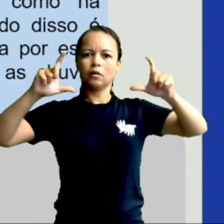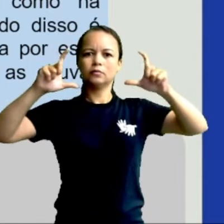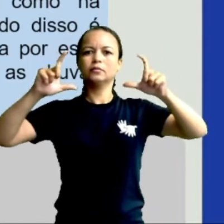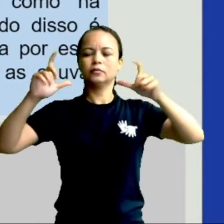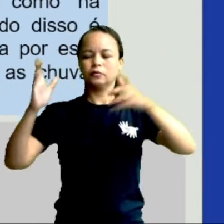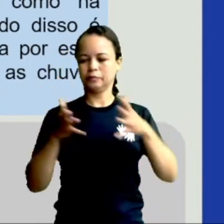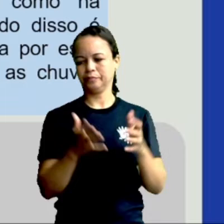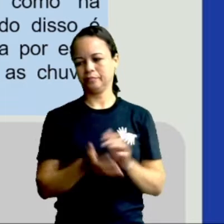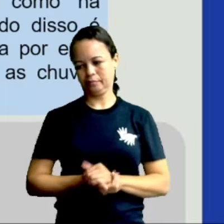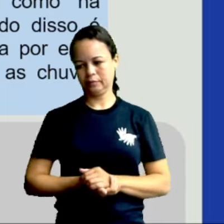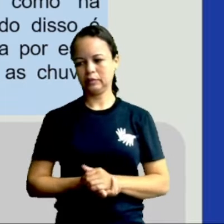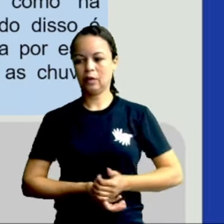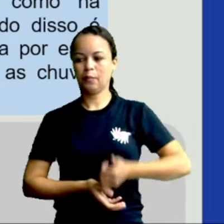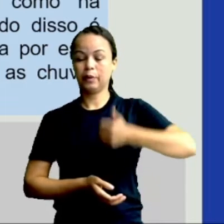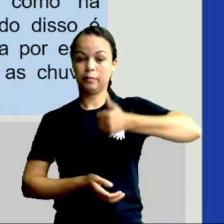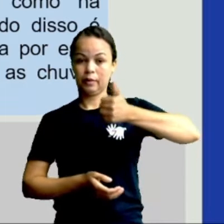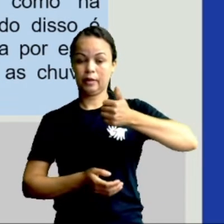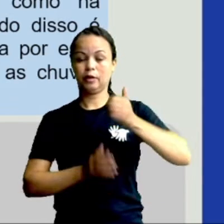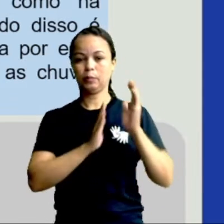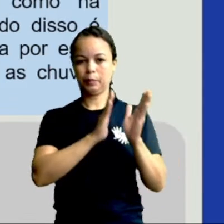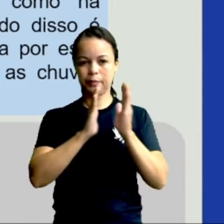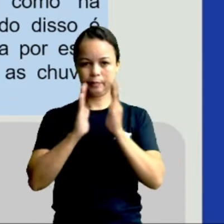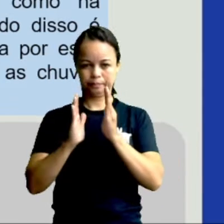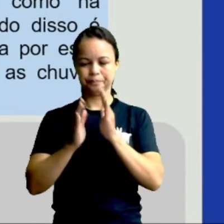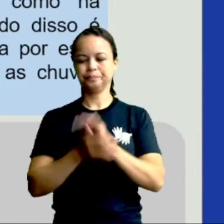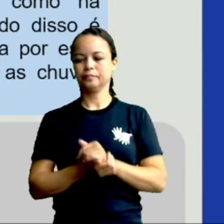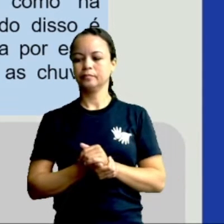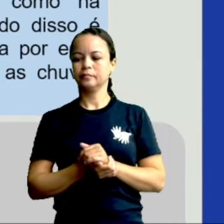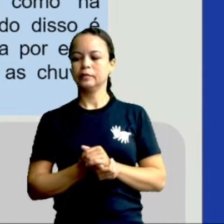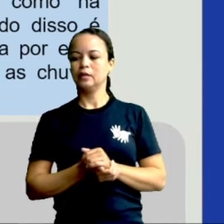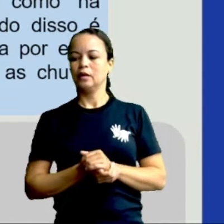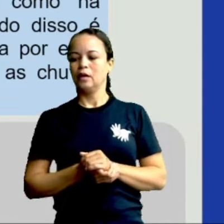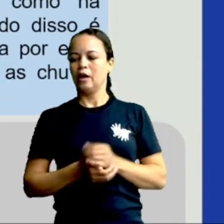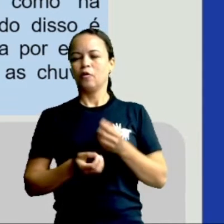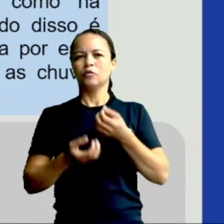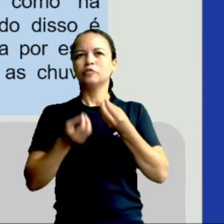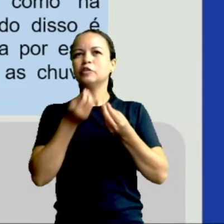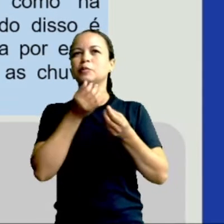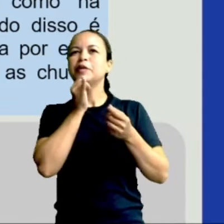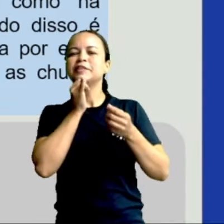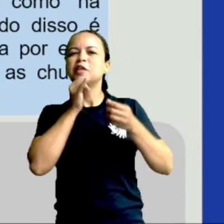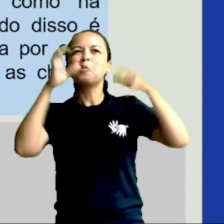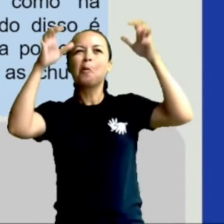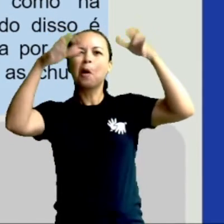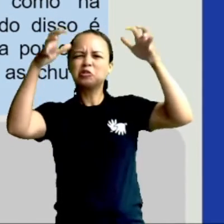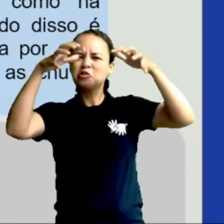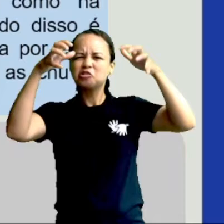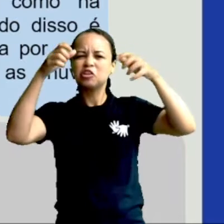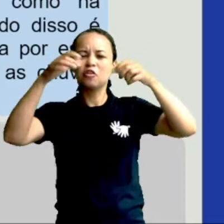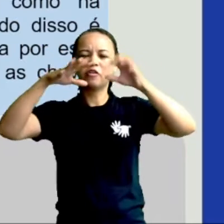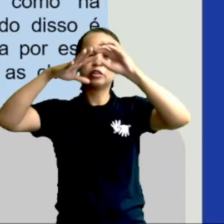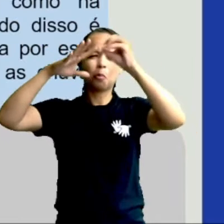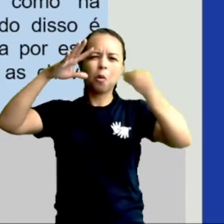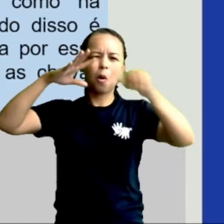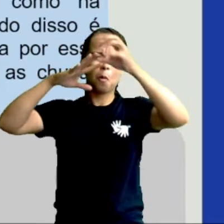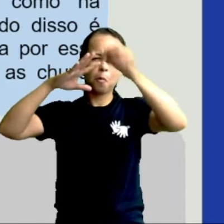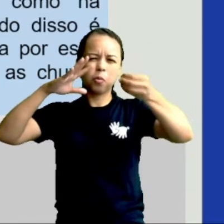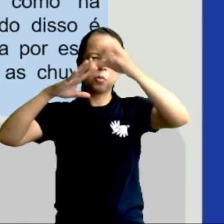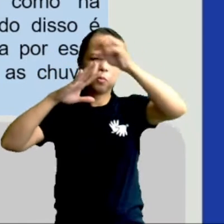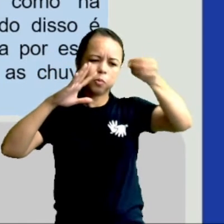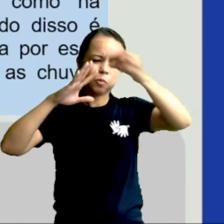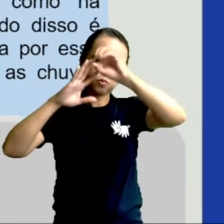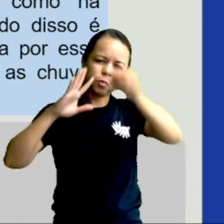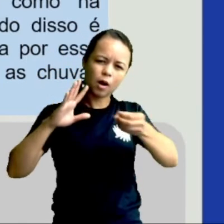Chuva de meteoros, vamos ver por parte, né? Chuva de meteoro, né, é um fenômeno que acontece todos os